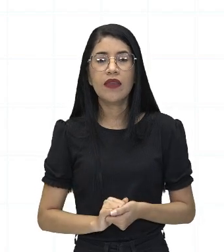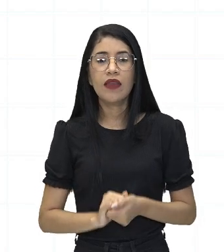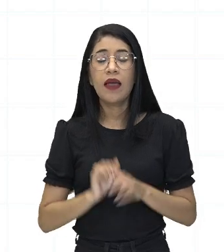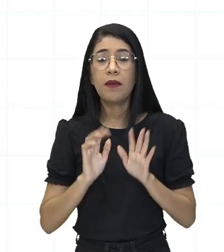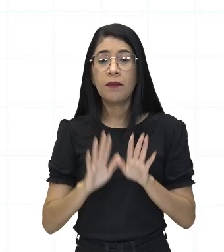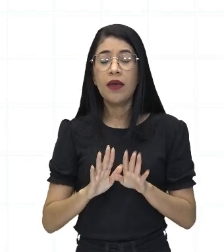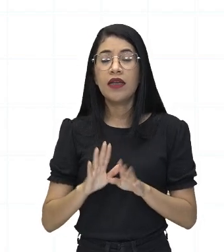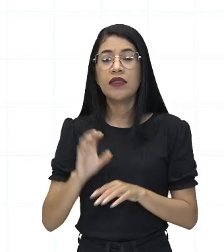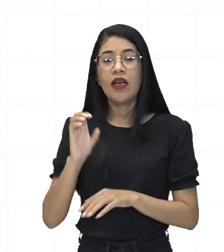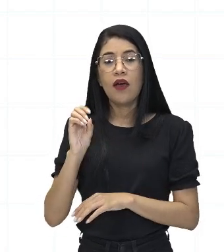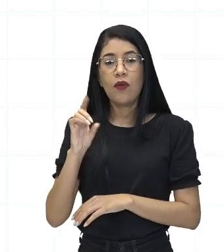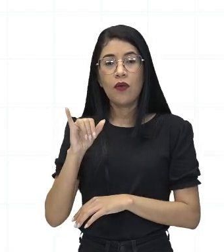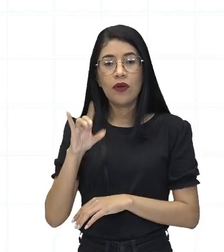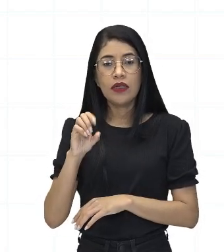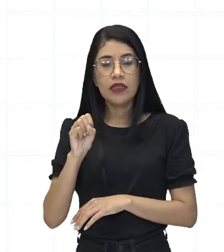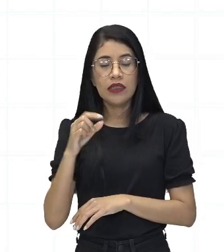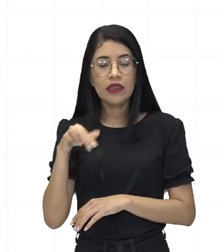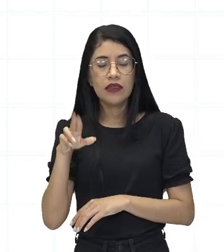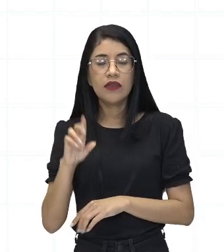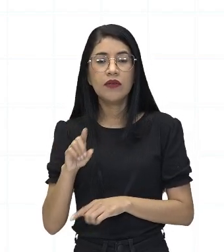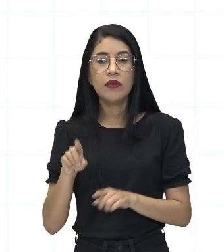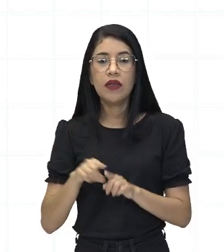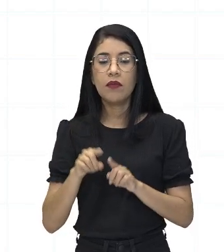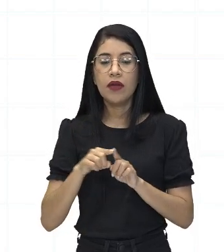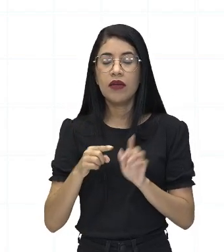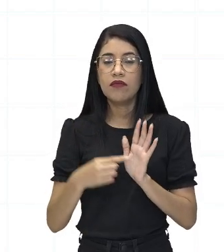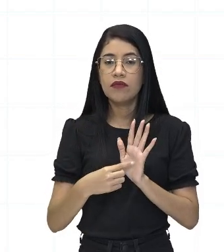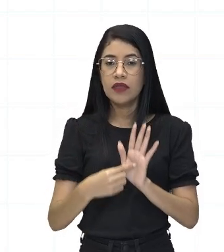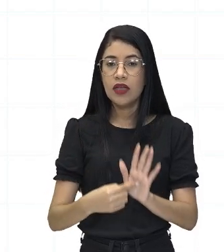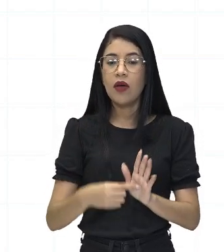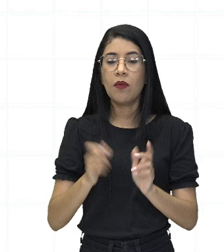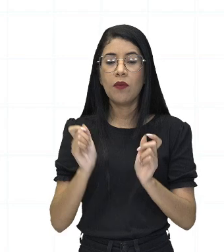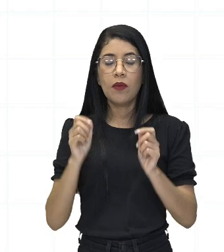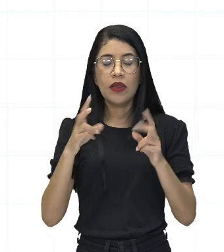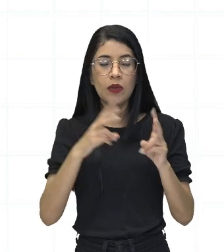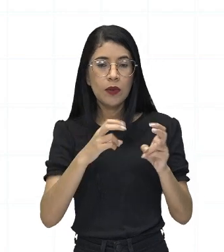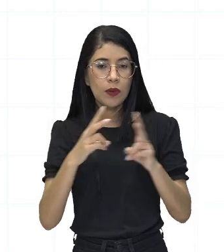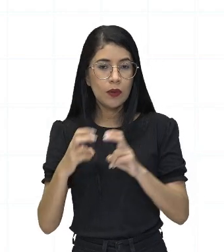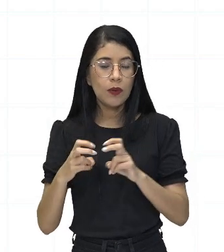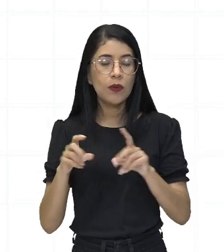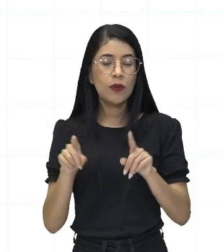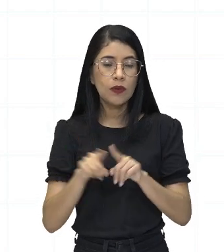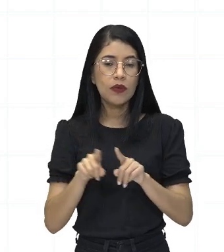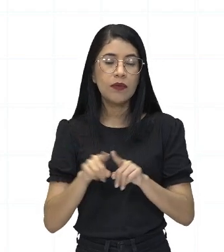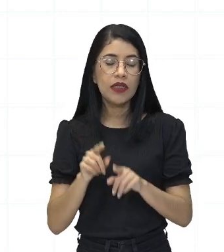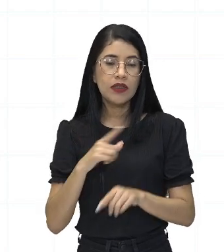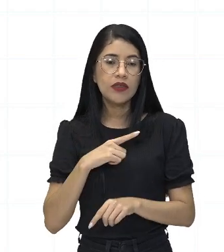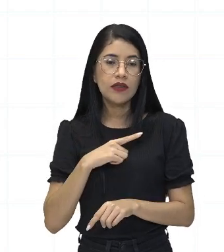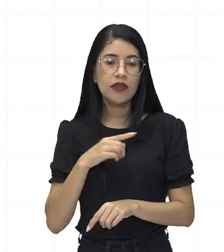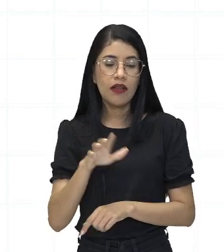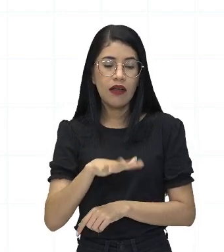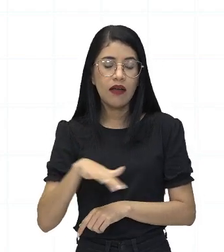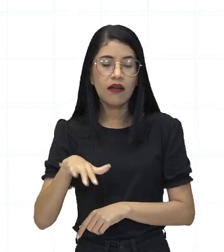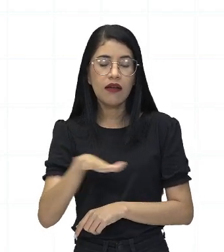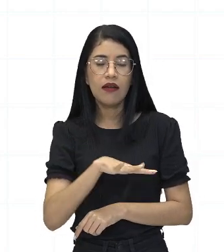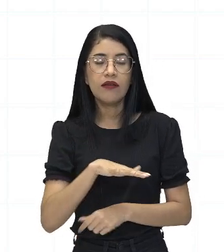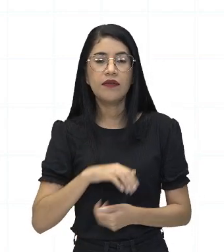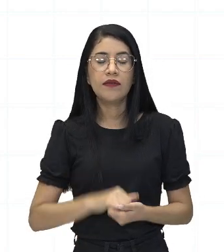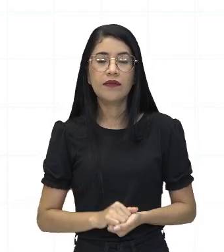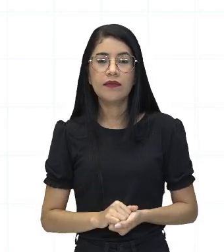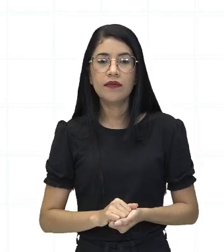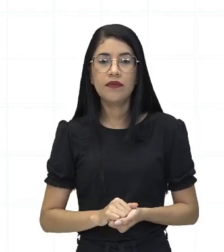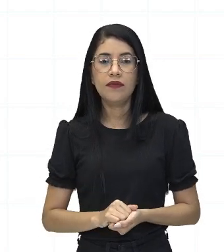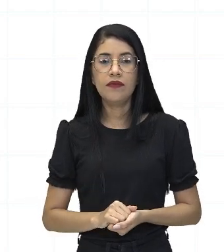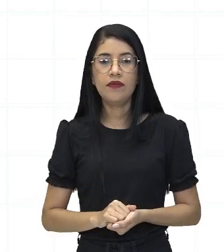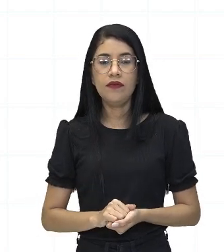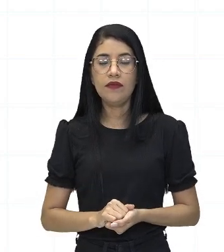fazer algumas apresentações, aconteciam lutas também, certo? Que geravam toda a questão